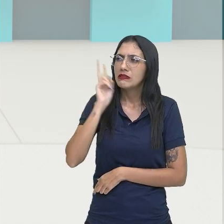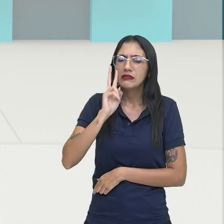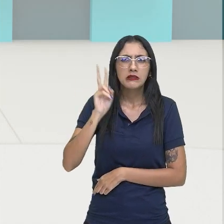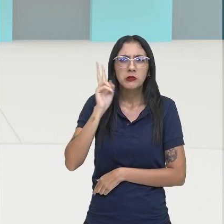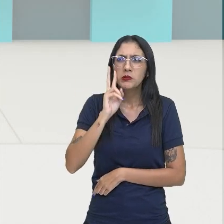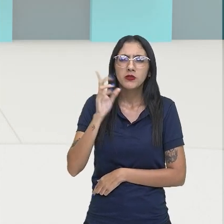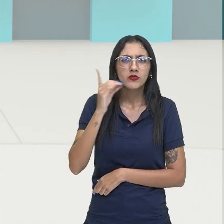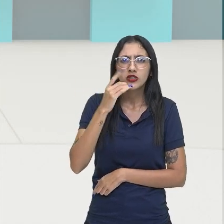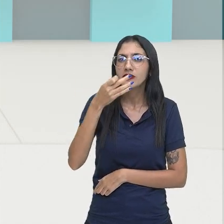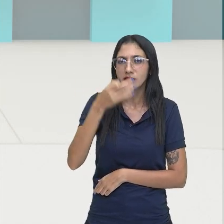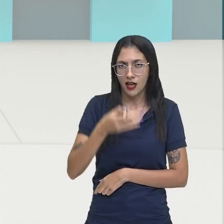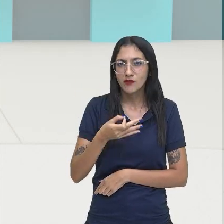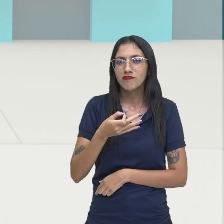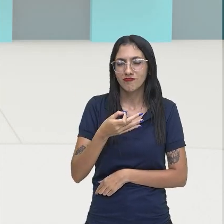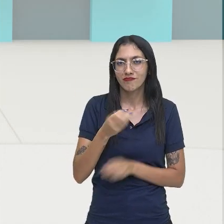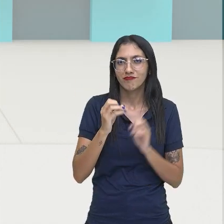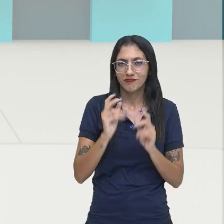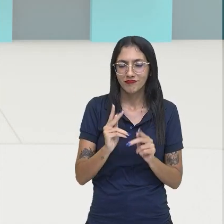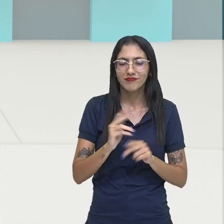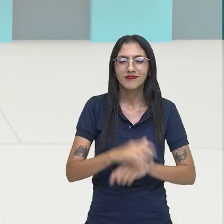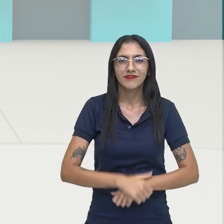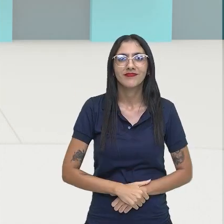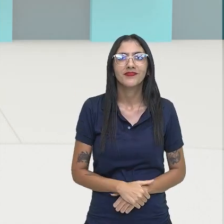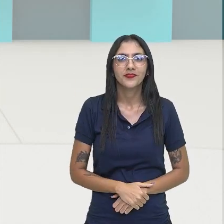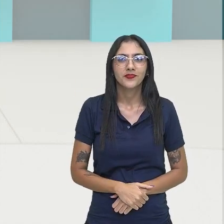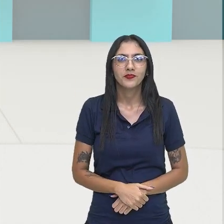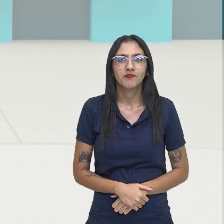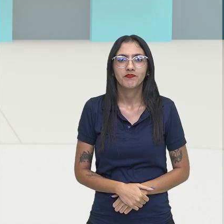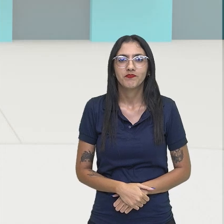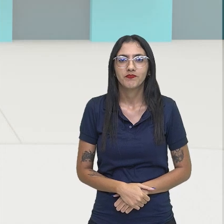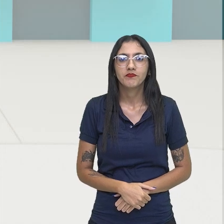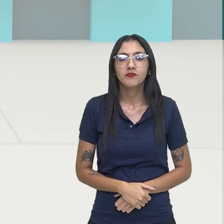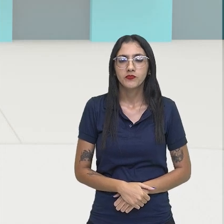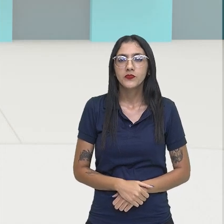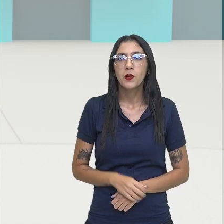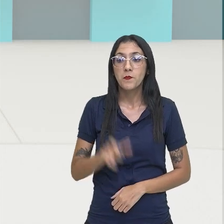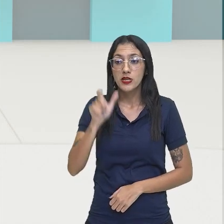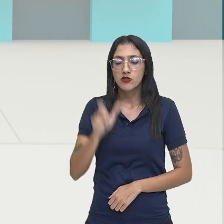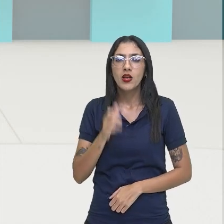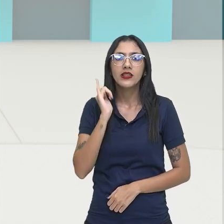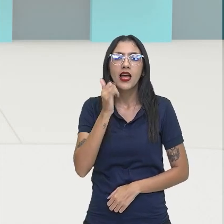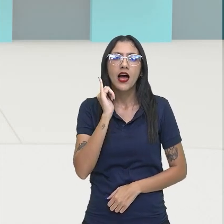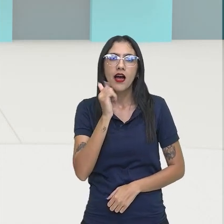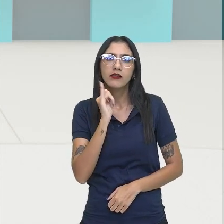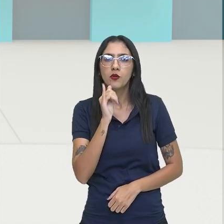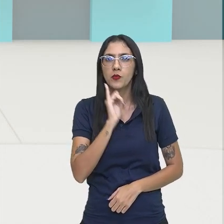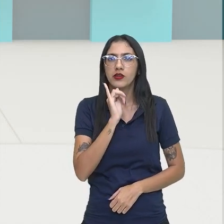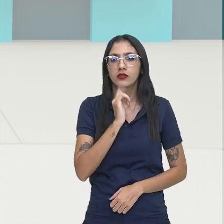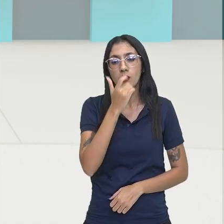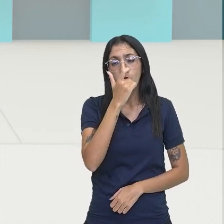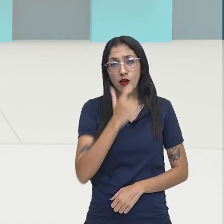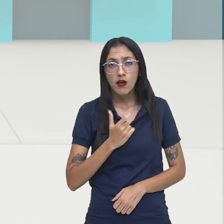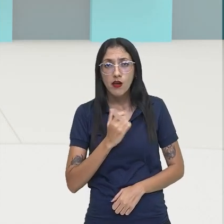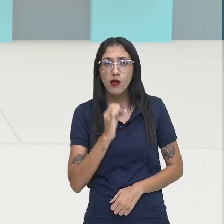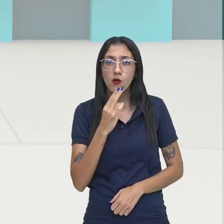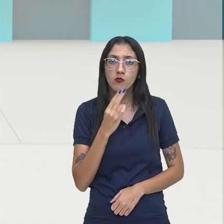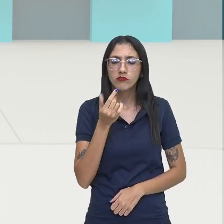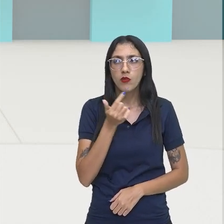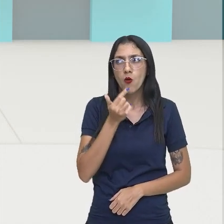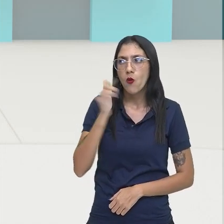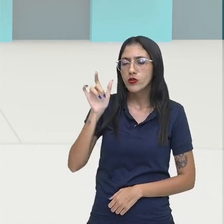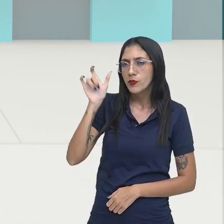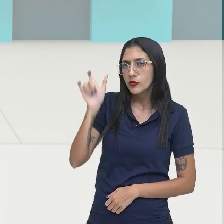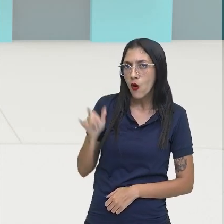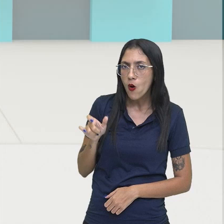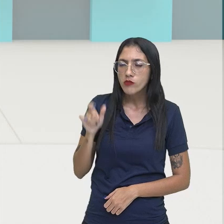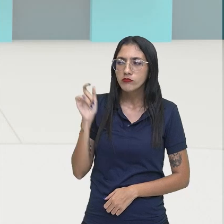quando isso aconteceu, ok? Nós temos o narrador. O narrador é o que conta a história. Pode ser eu mesma, pode ser uma outra pessoa contando